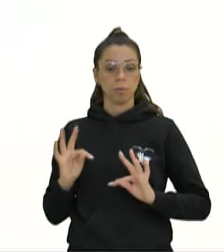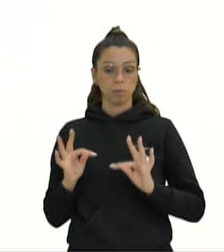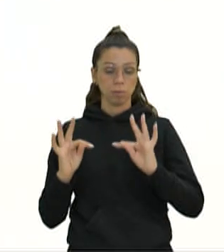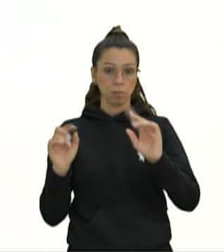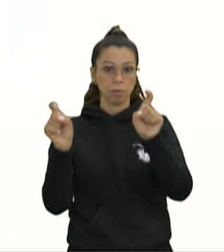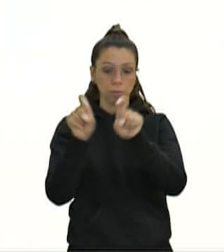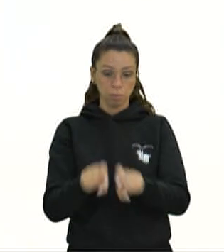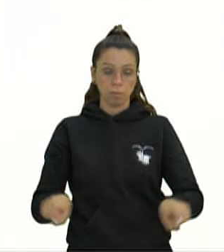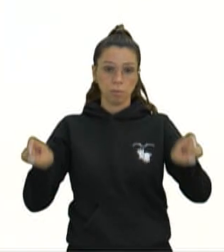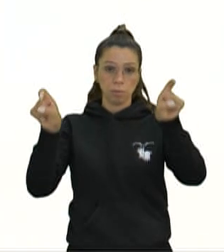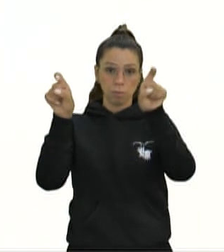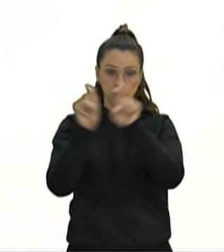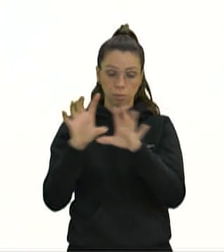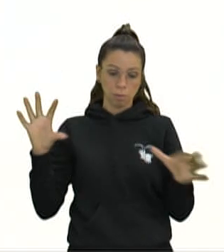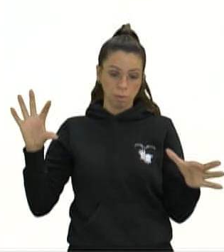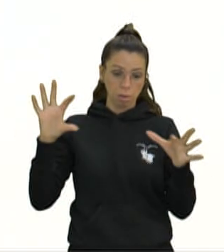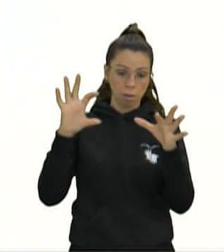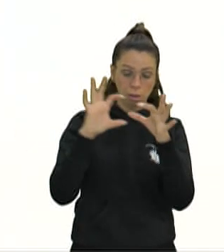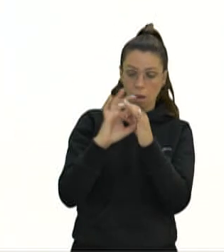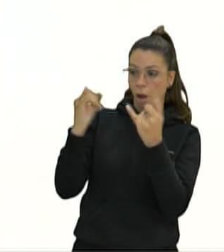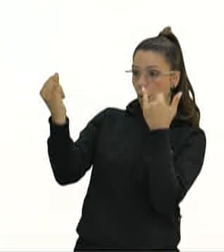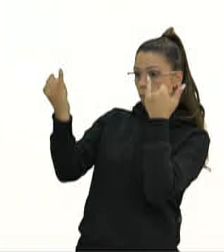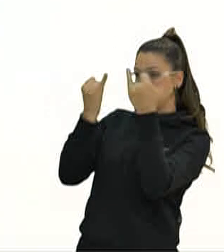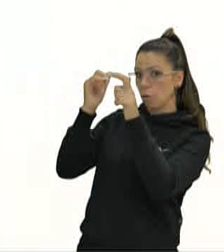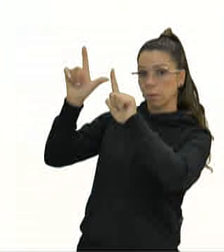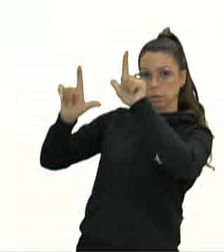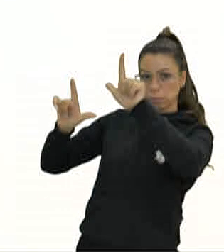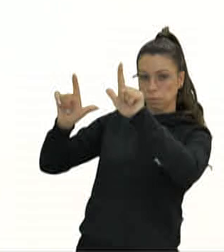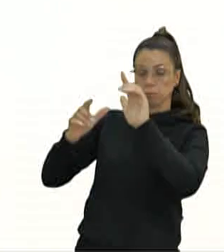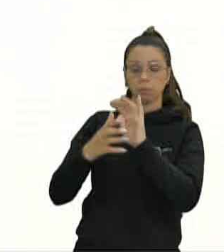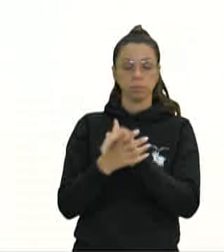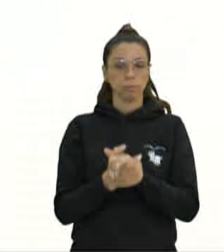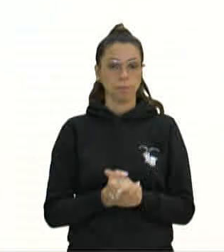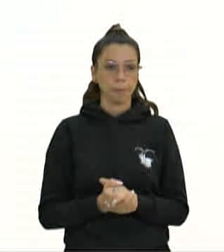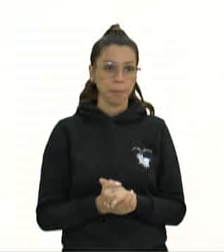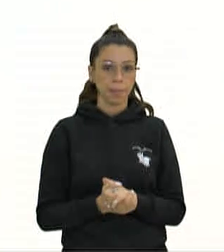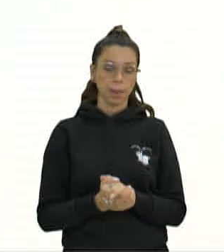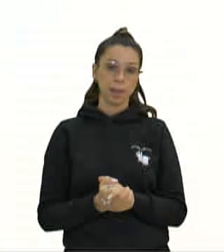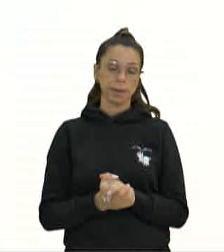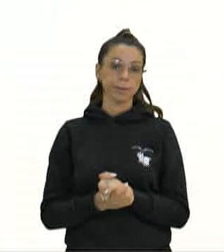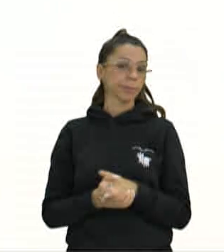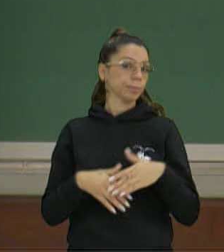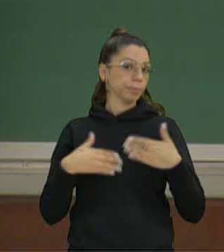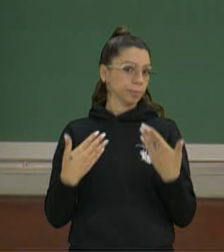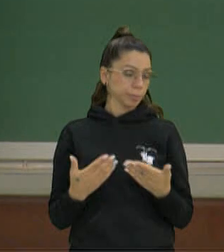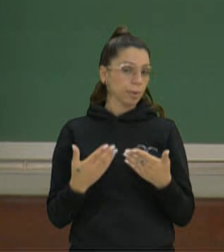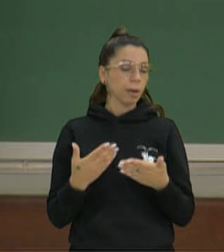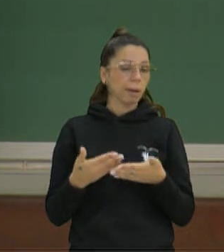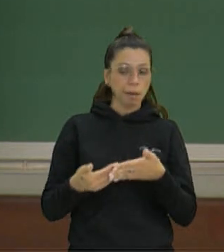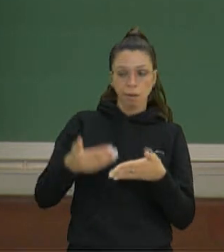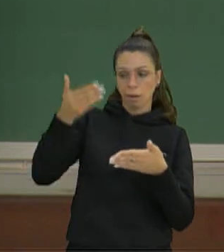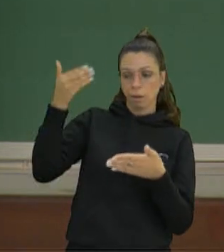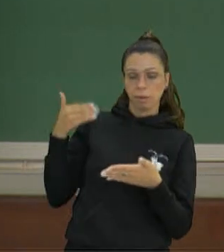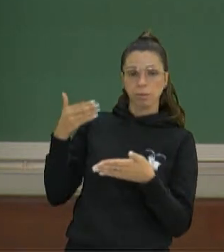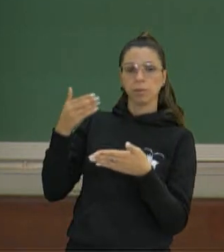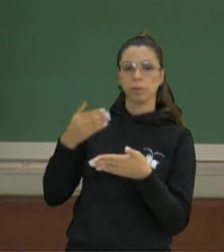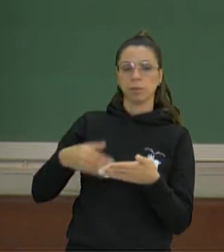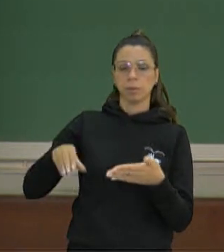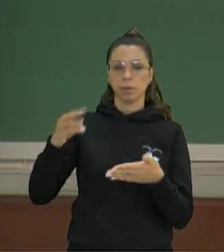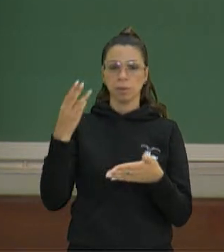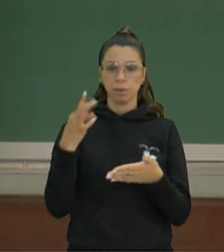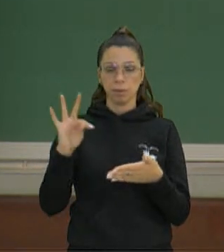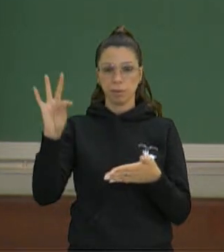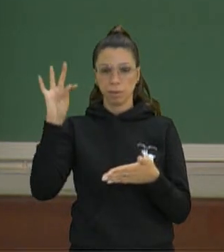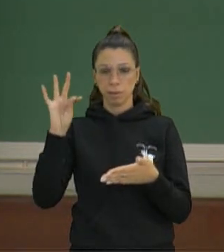informática associou-se às telecomunicações. Lembram que no trimestre passado a gente teve uma